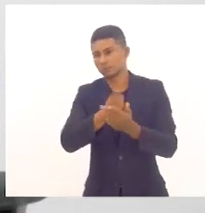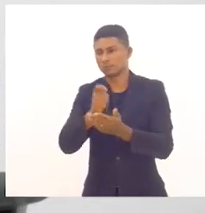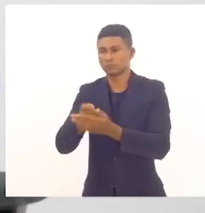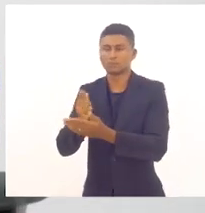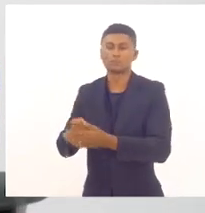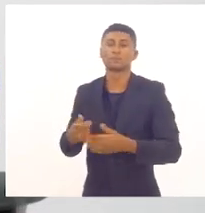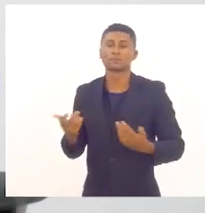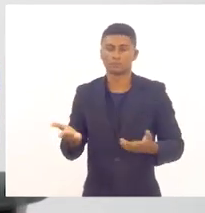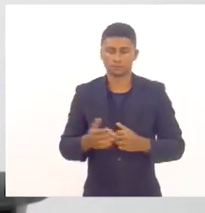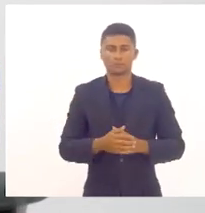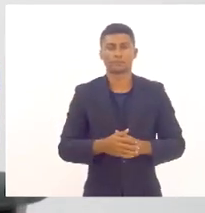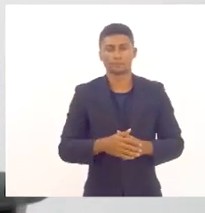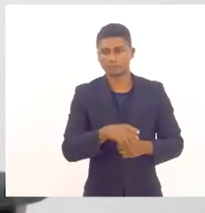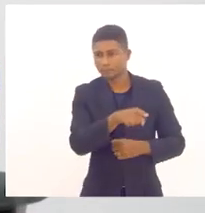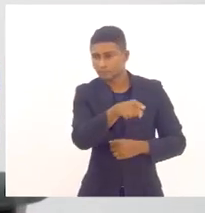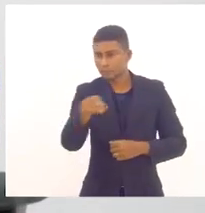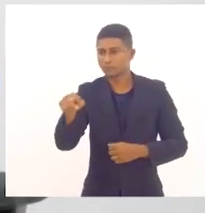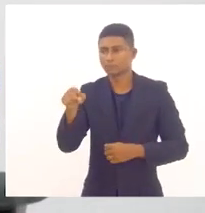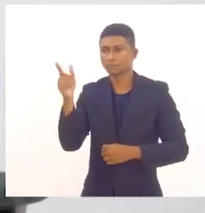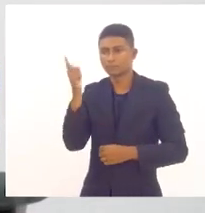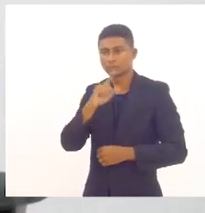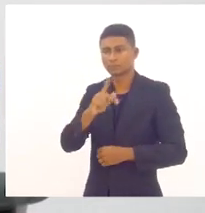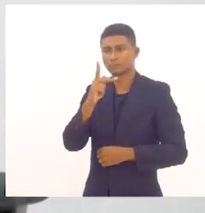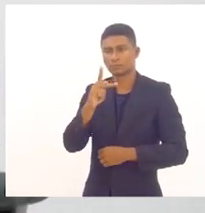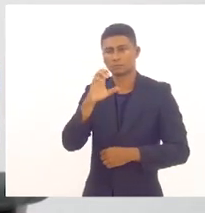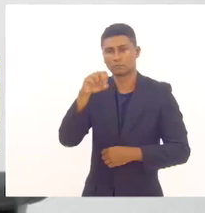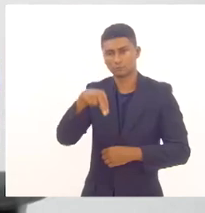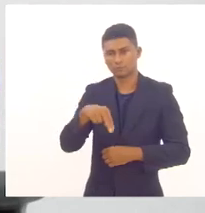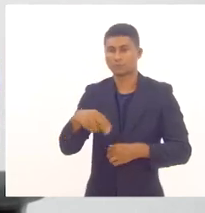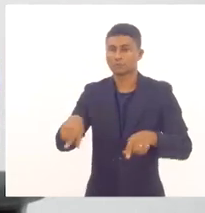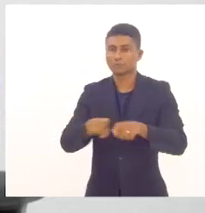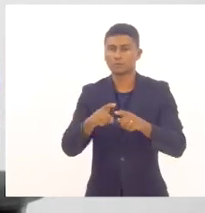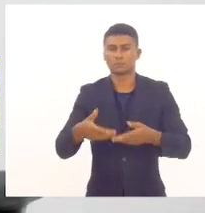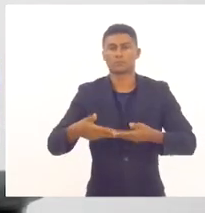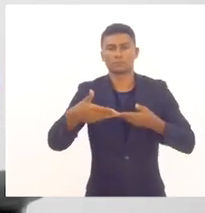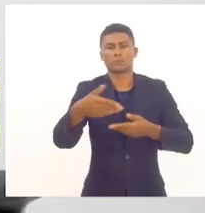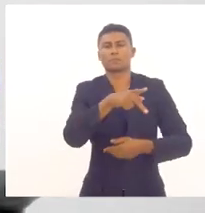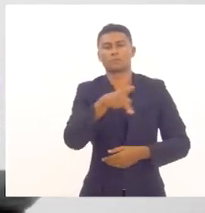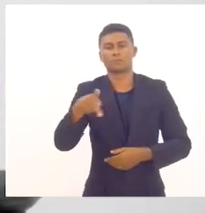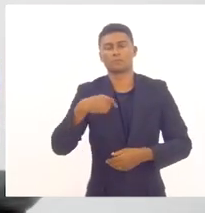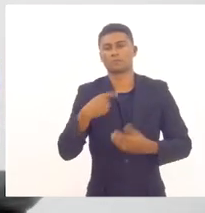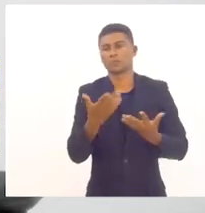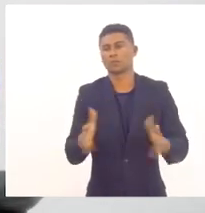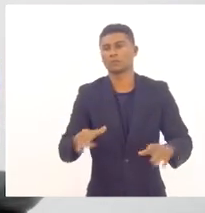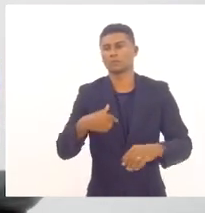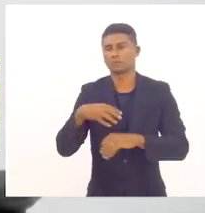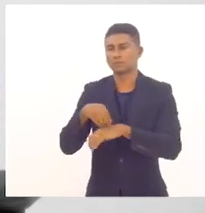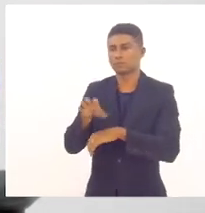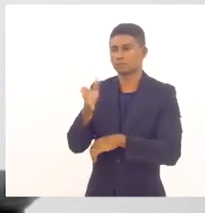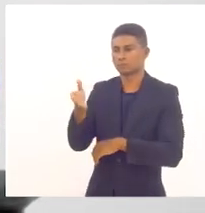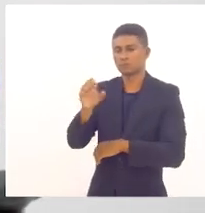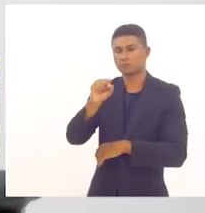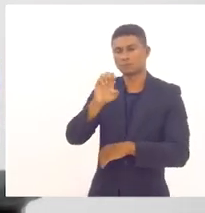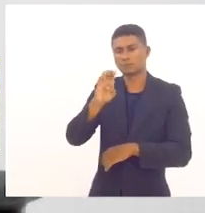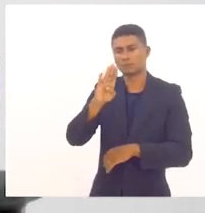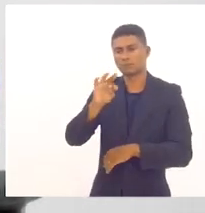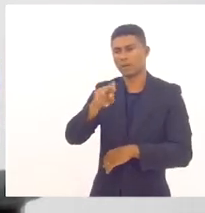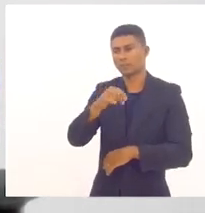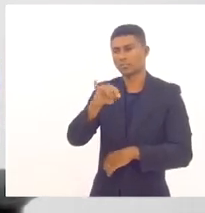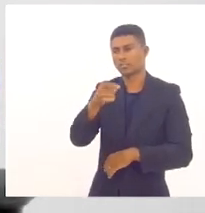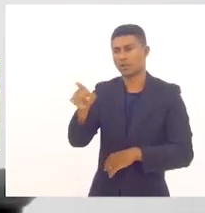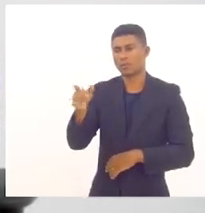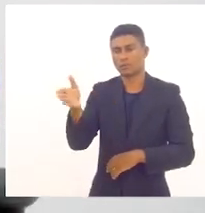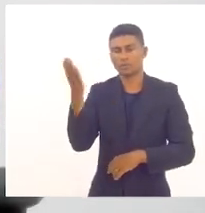declinava para atender o IPCN, onde eu fui convidado a ser presidente, não quis, indiquei o Sebastião Soares, naquela